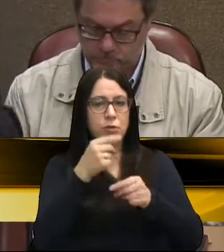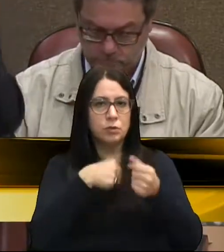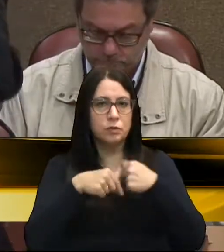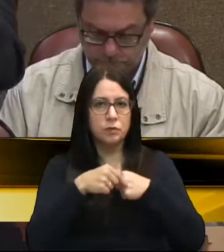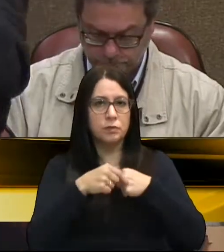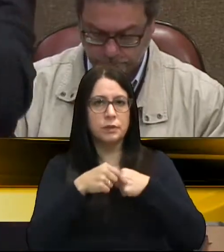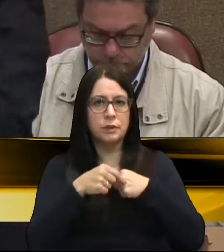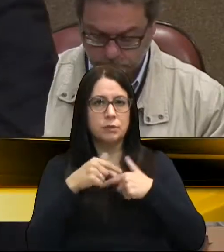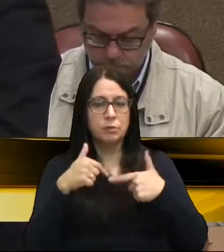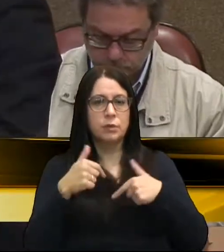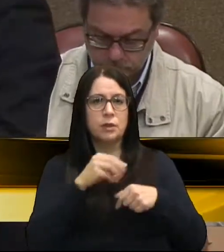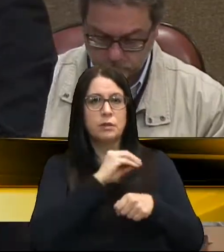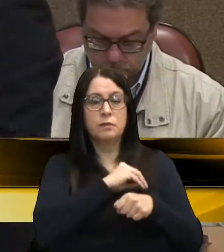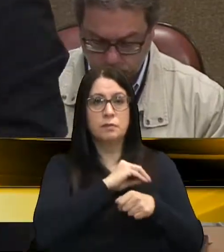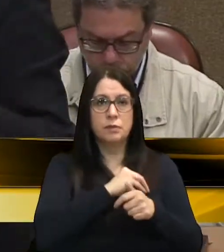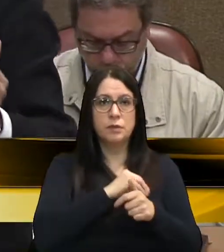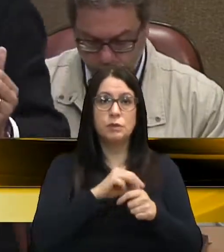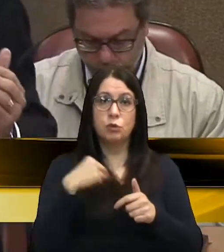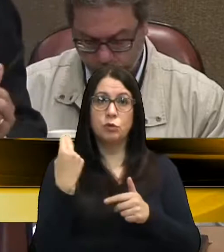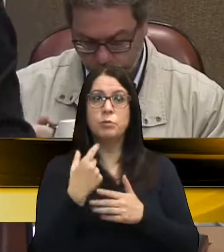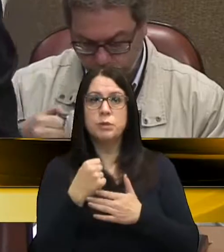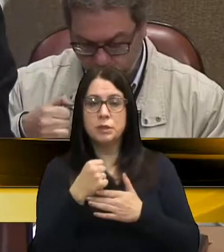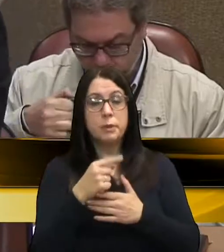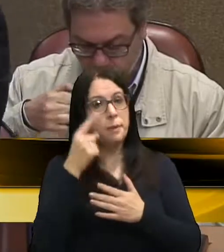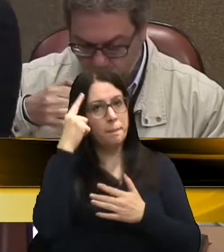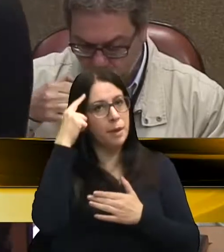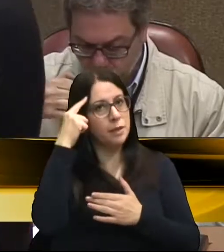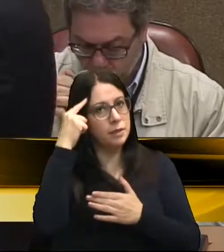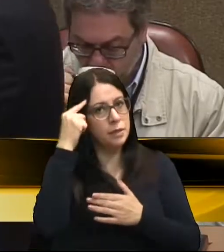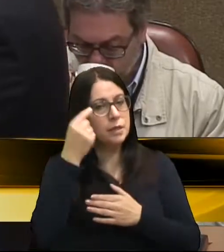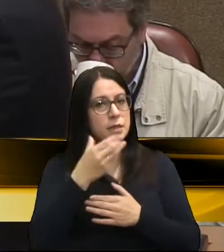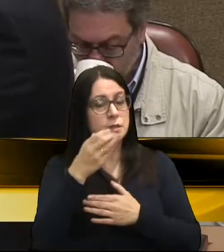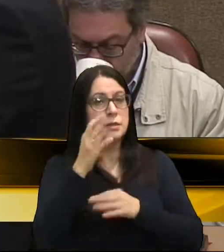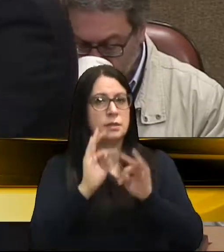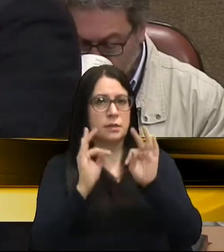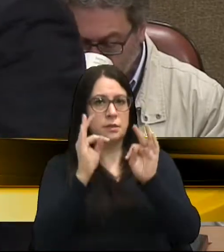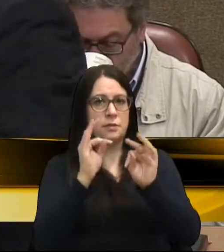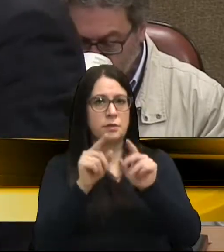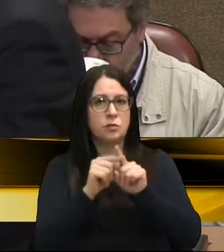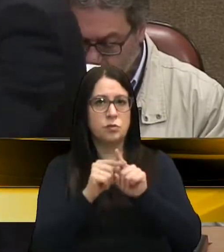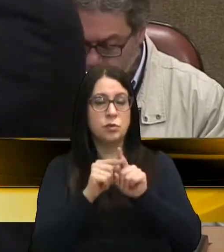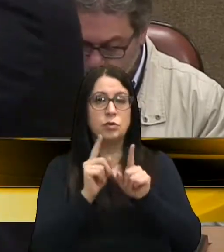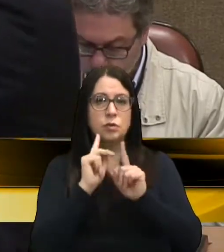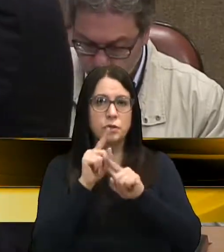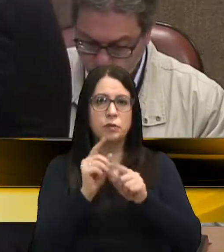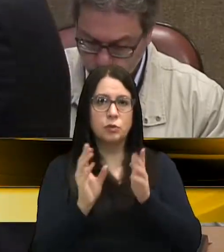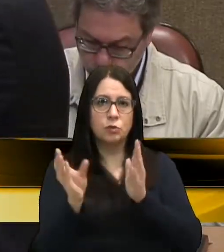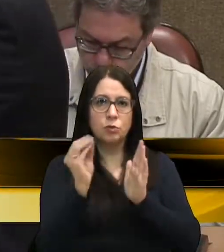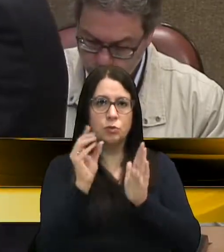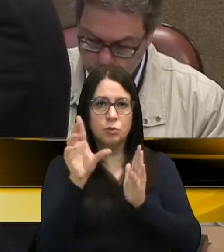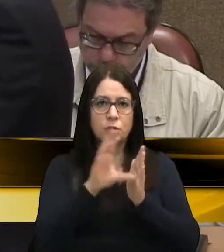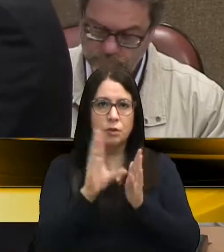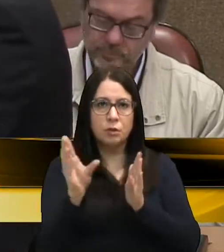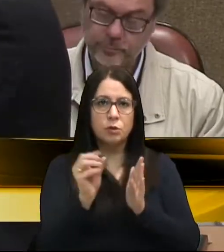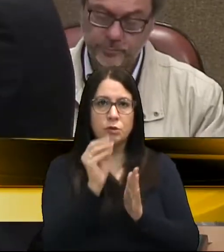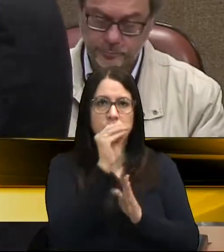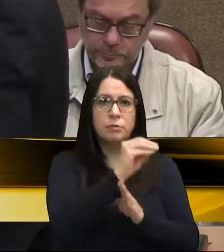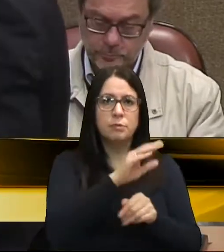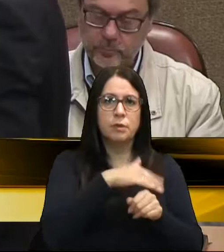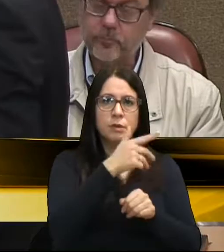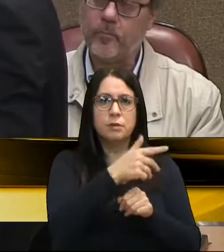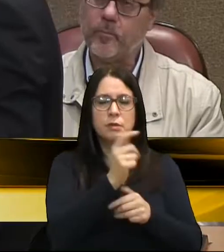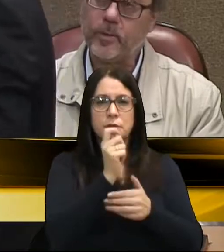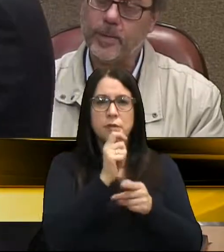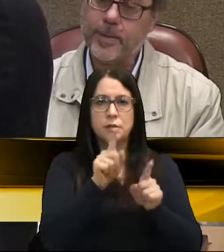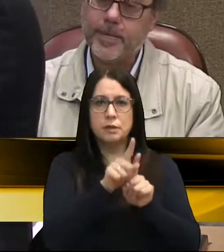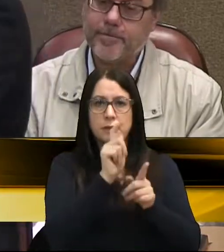econômico, geração de emprego e renda, e nós precisamos pensar em ciência e tecnologia. E nós aportamos valores um pouquinho a maior nesta